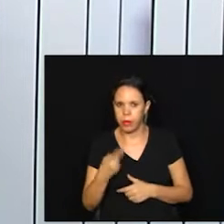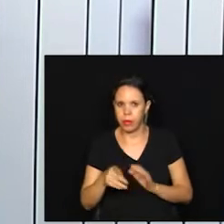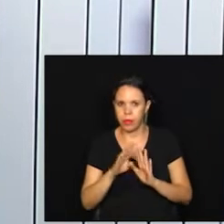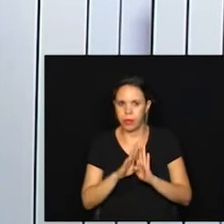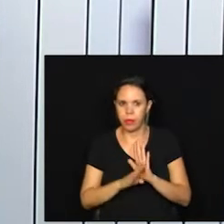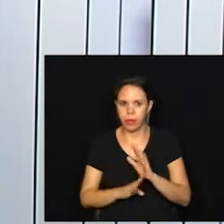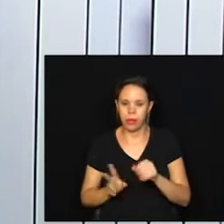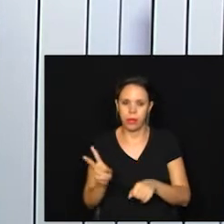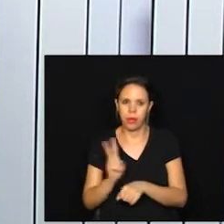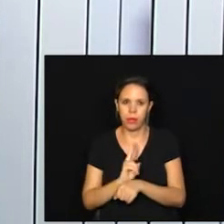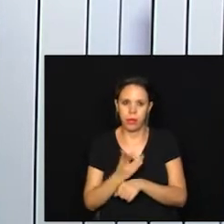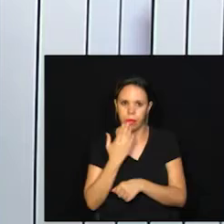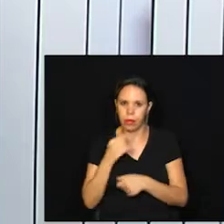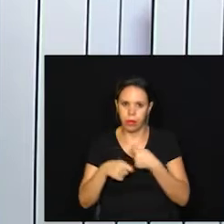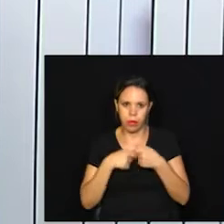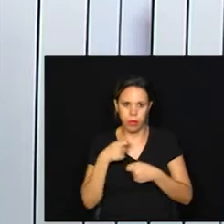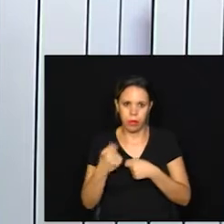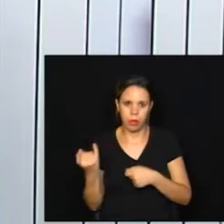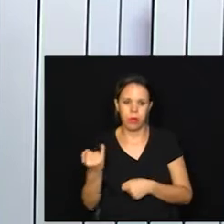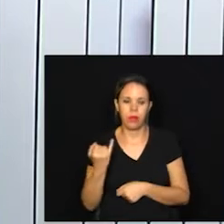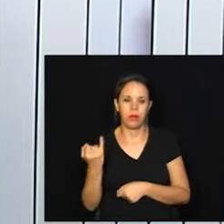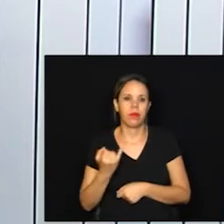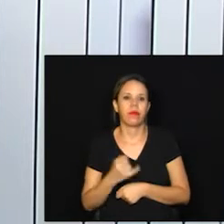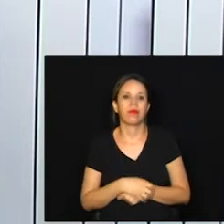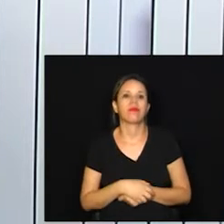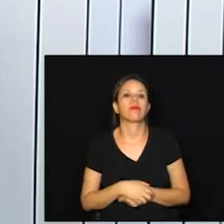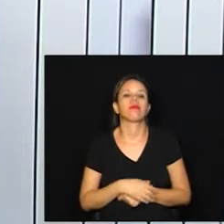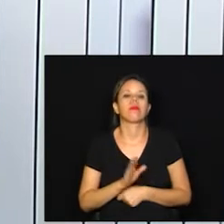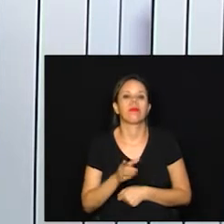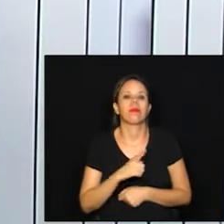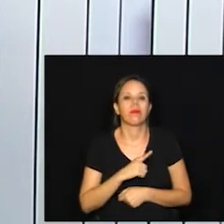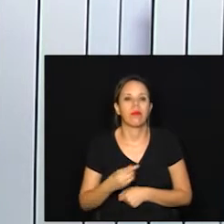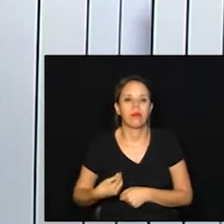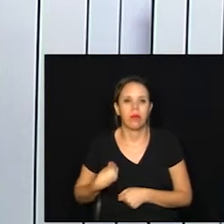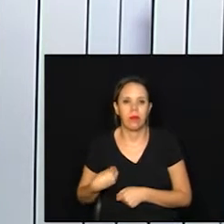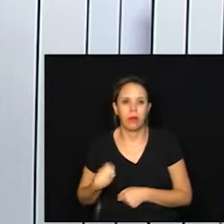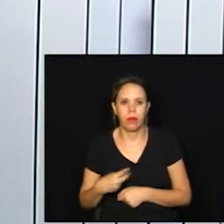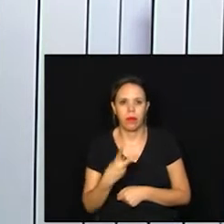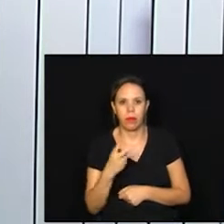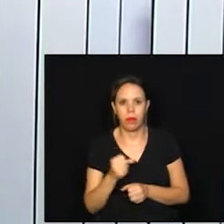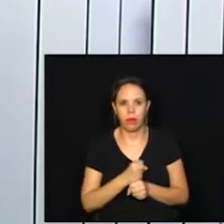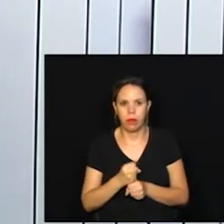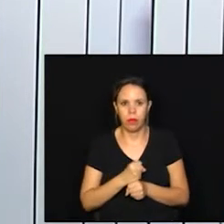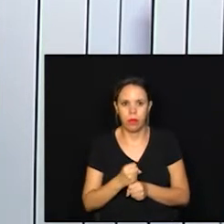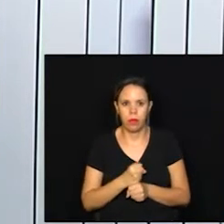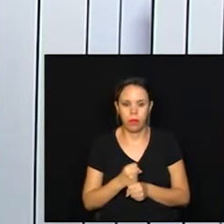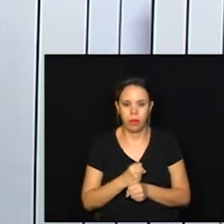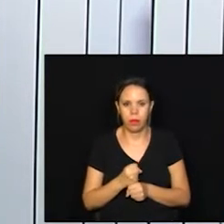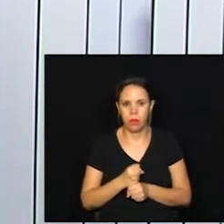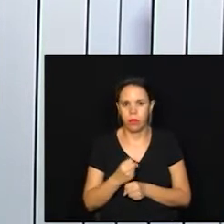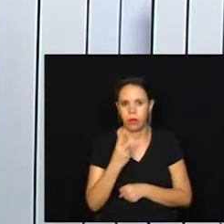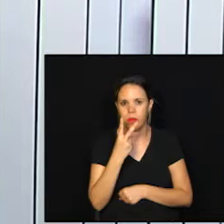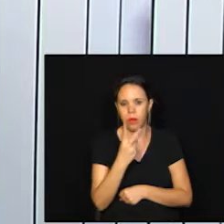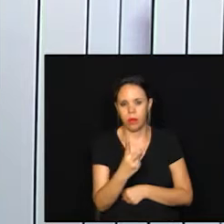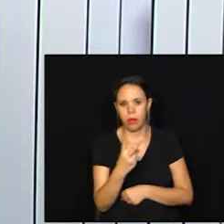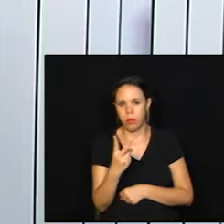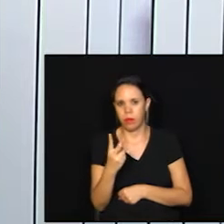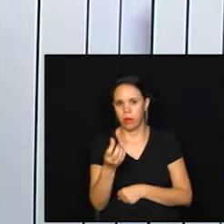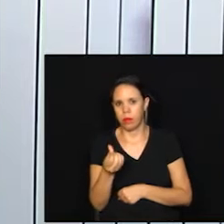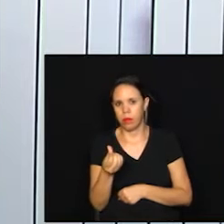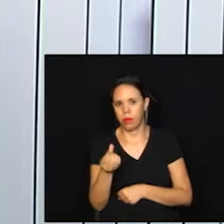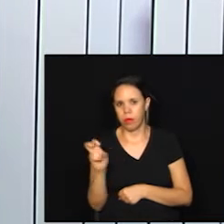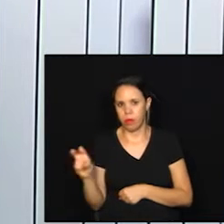de segurança alimentar importantíssimo, já existe há 20 anos e mais de